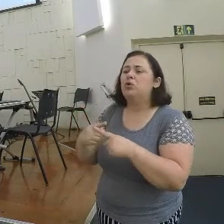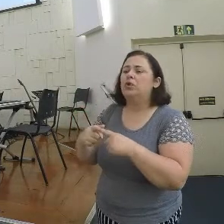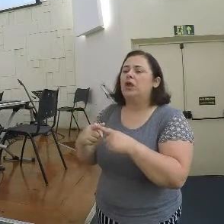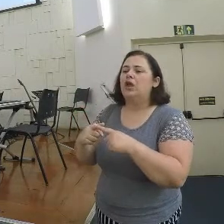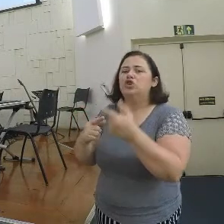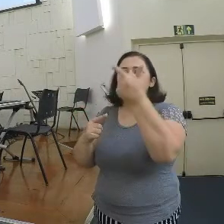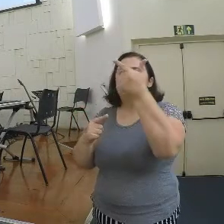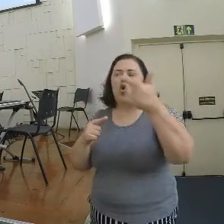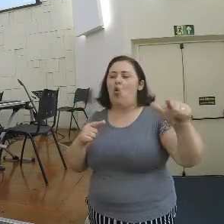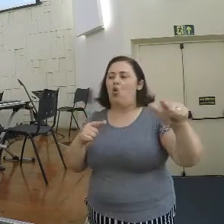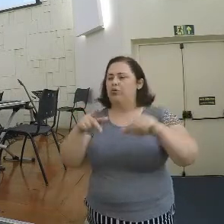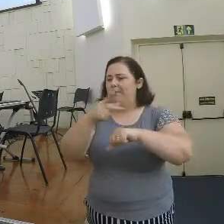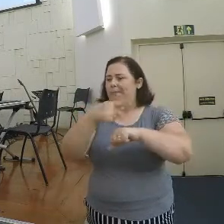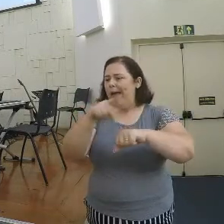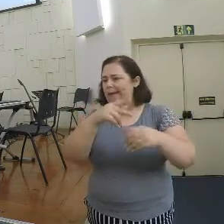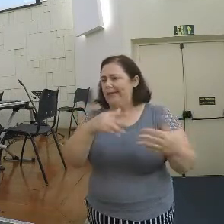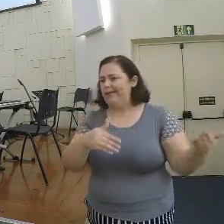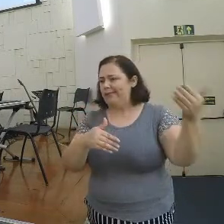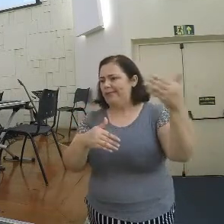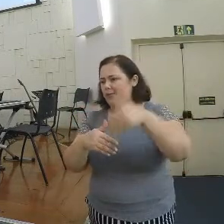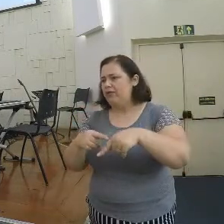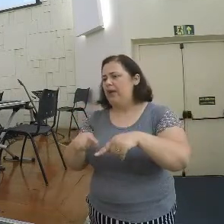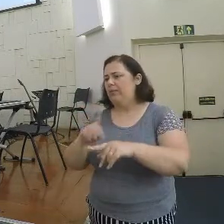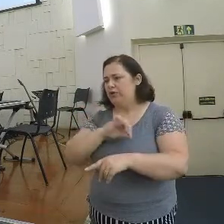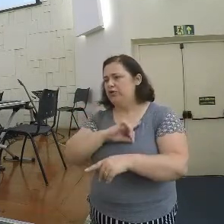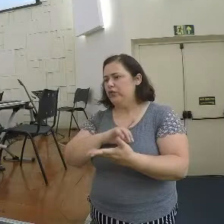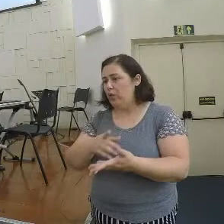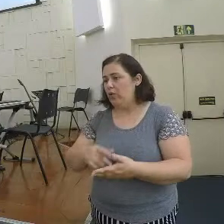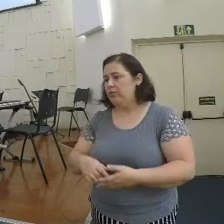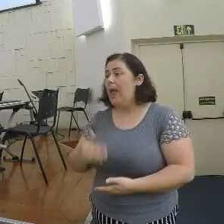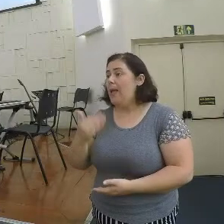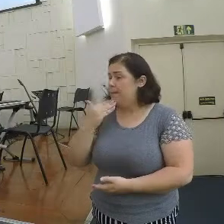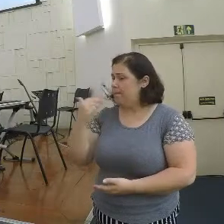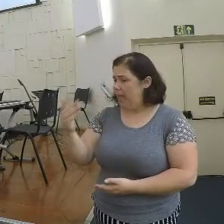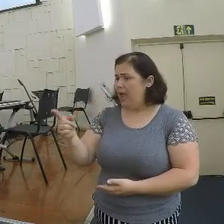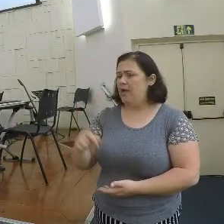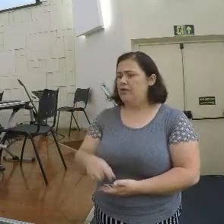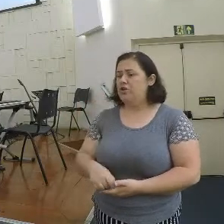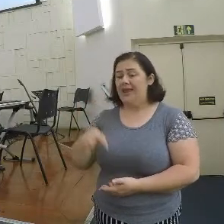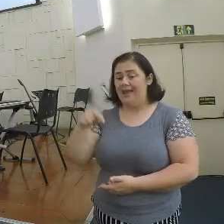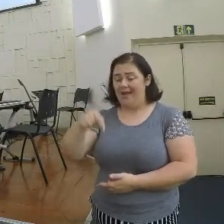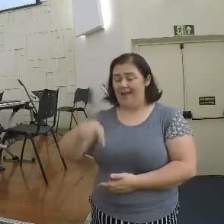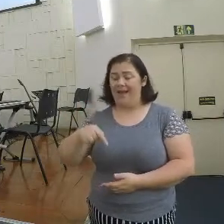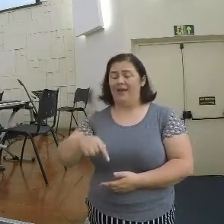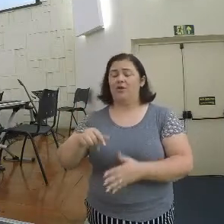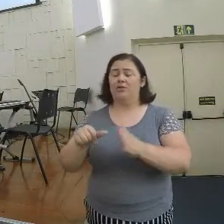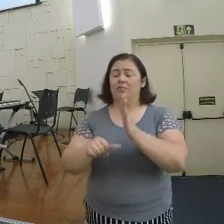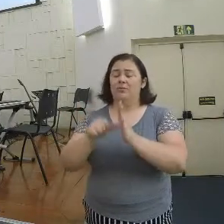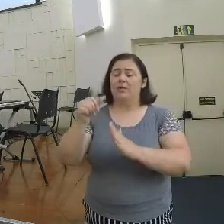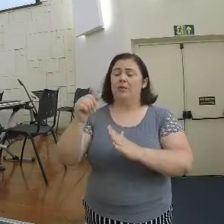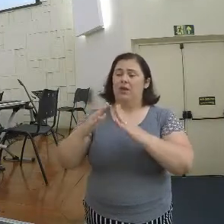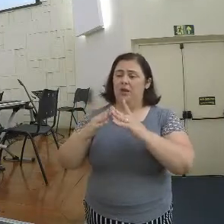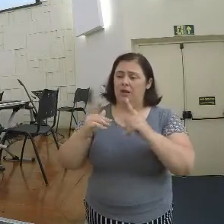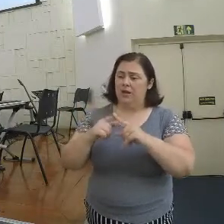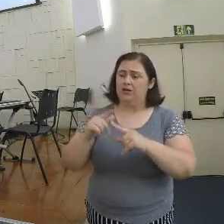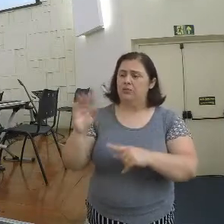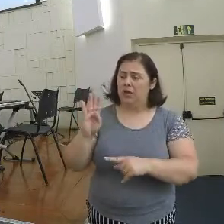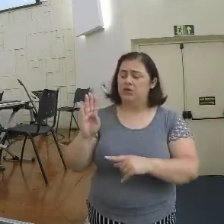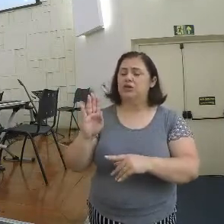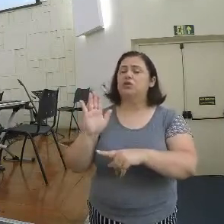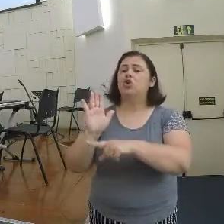alegria, gratidão e fé, nós participaremos do sustento da igreja, do auxílio aos pobres e da obra missionária.